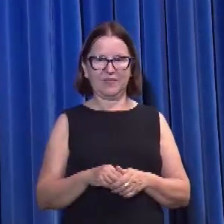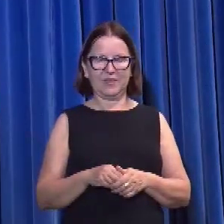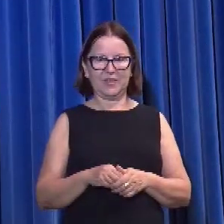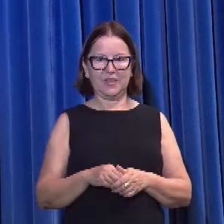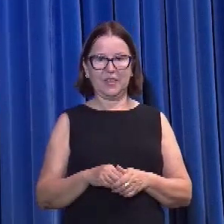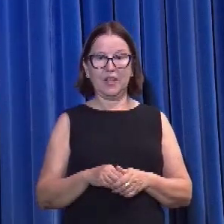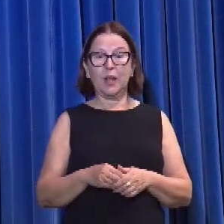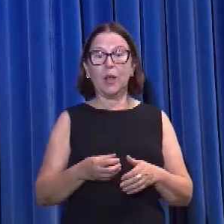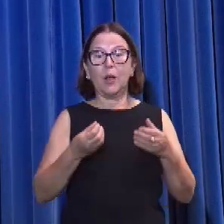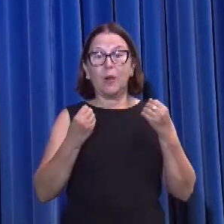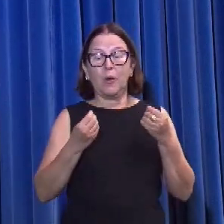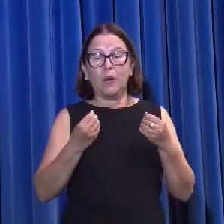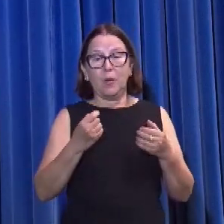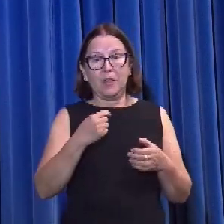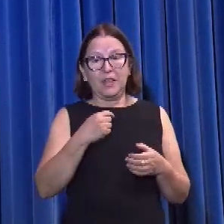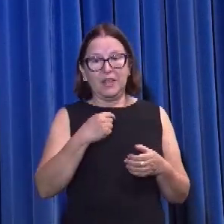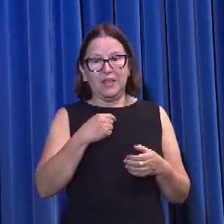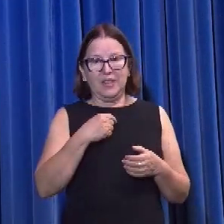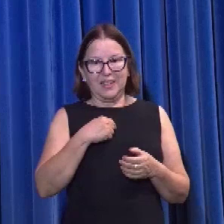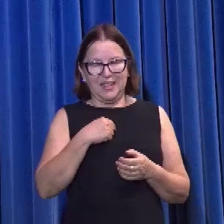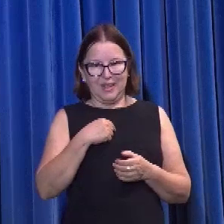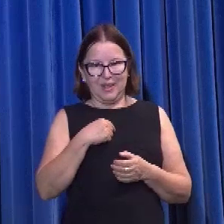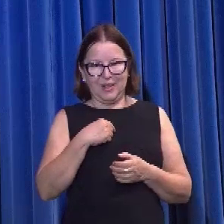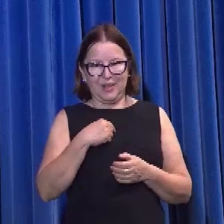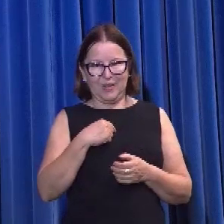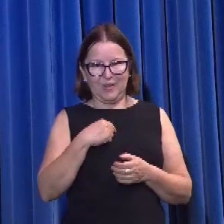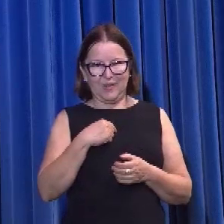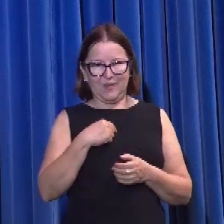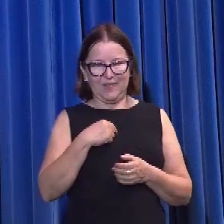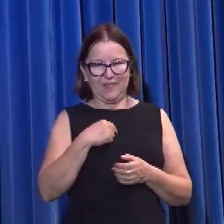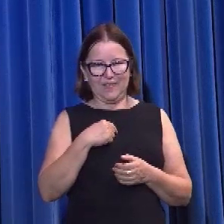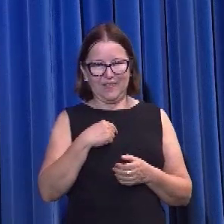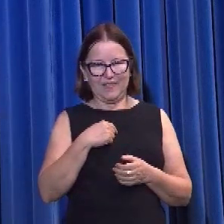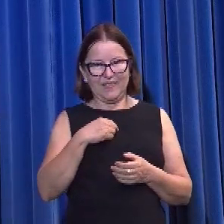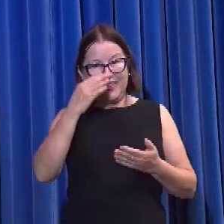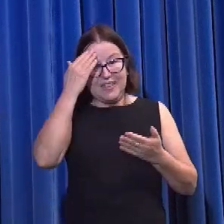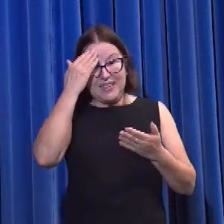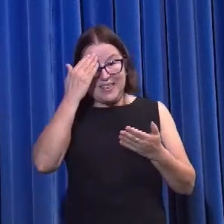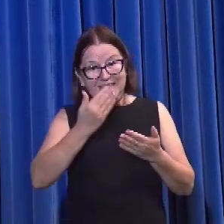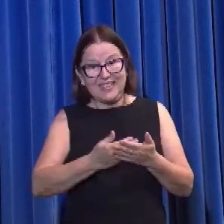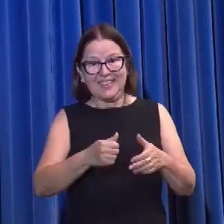é que eu vou considerar esse amor?